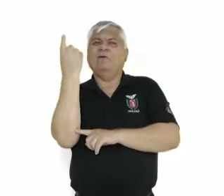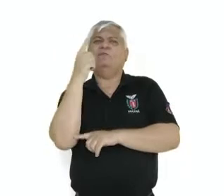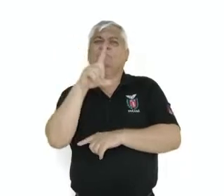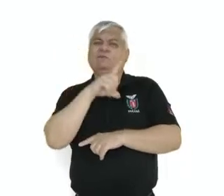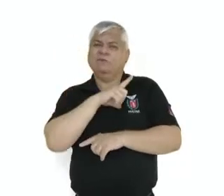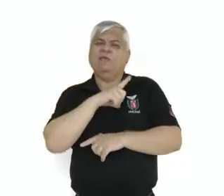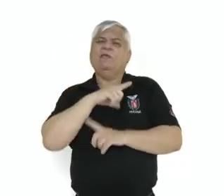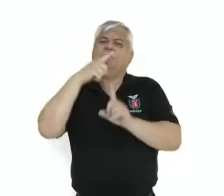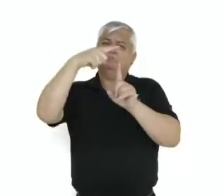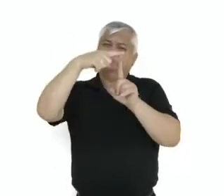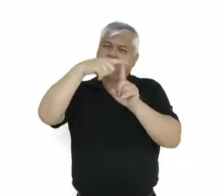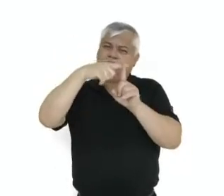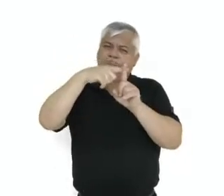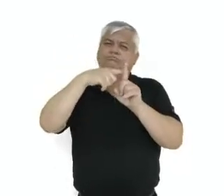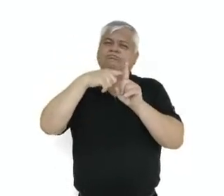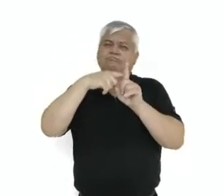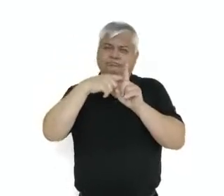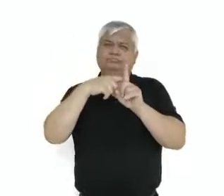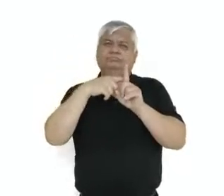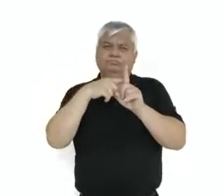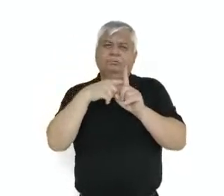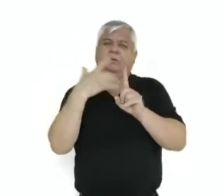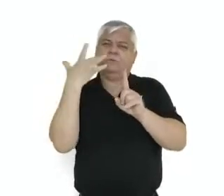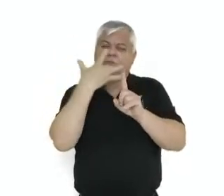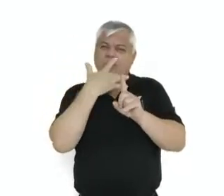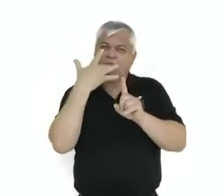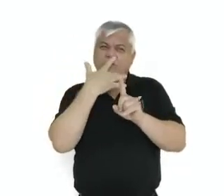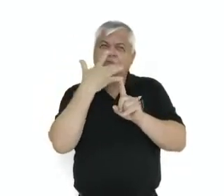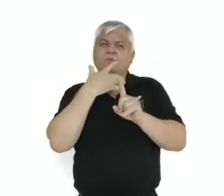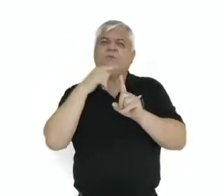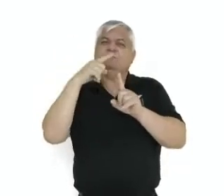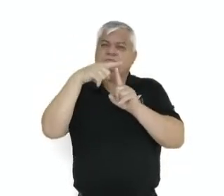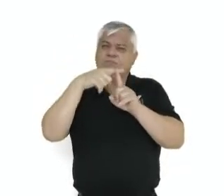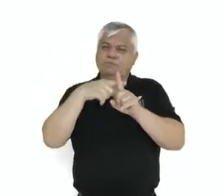As temperaturas vão ser mais baixas, então regiões